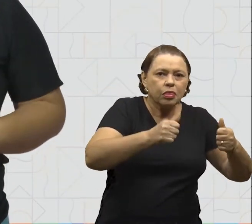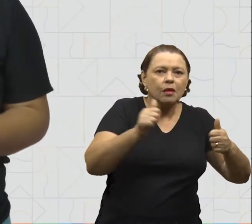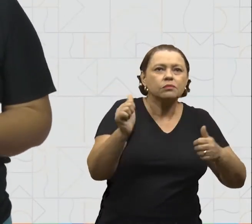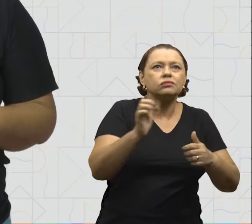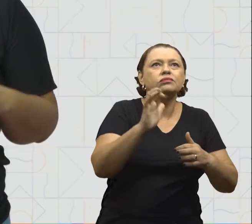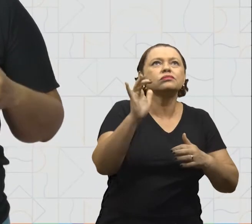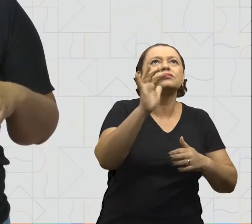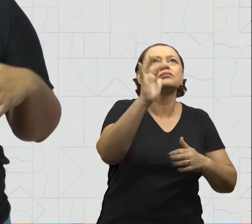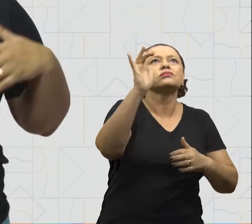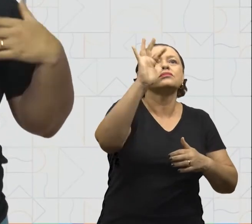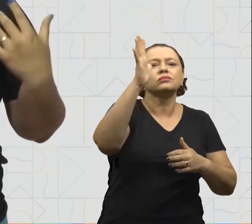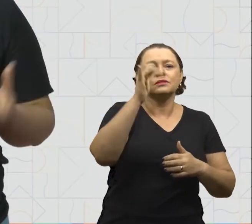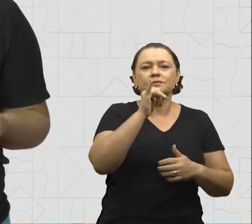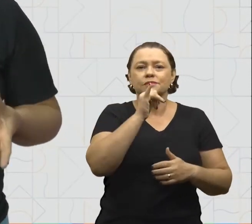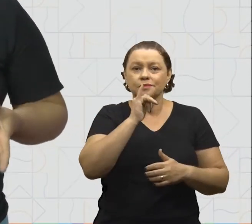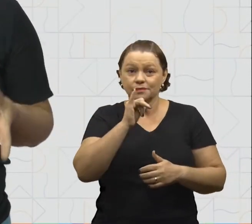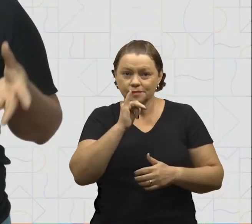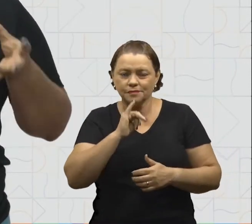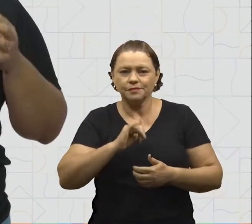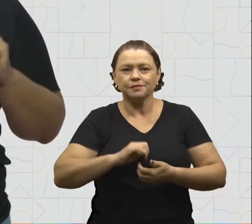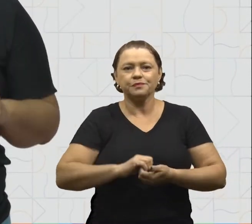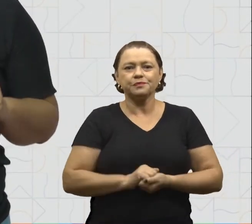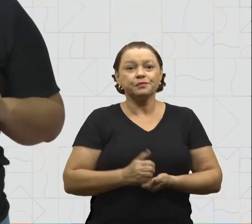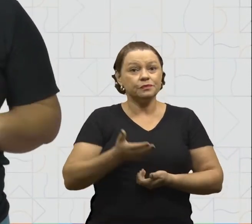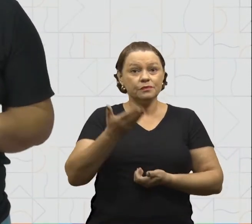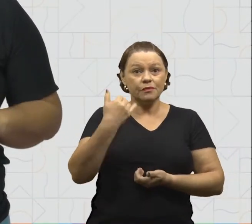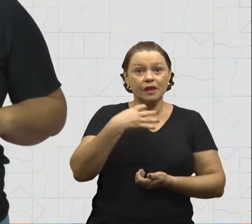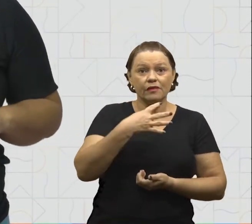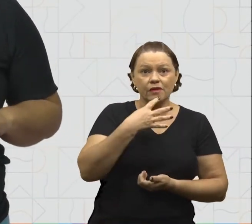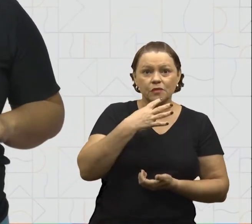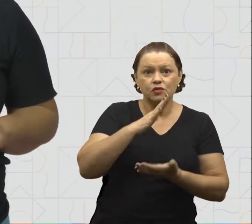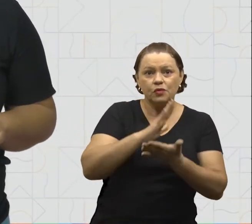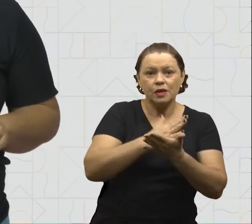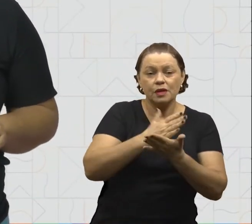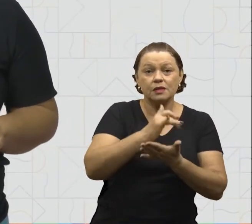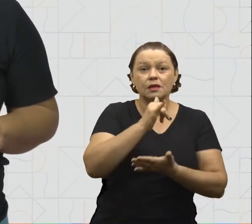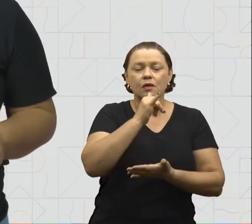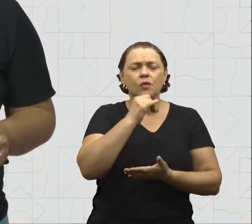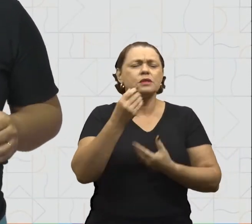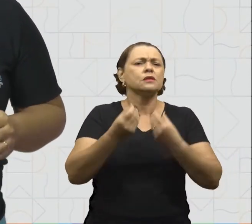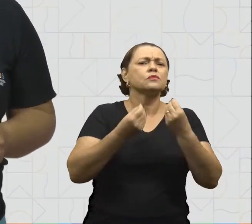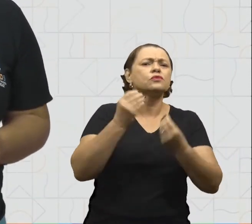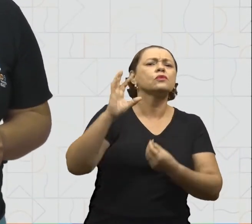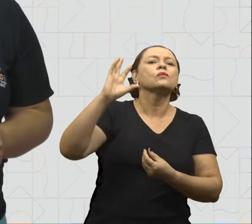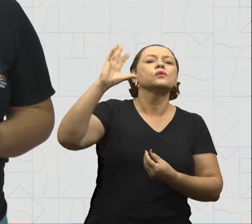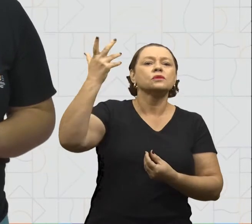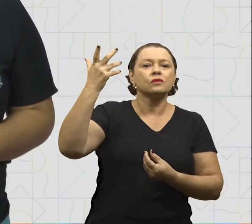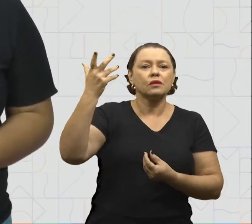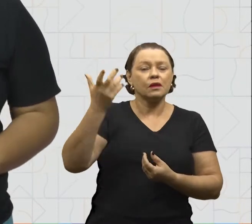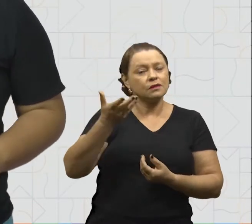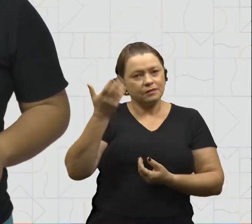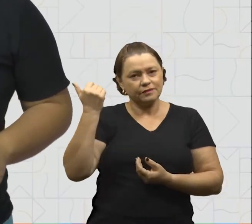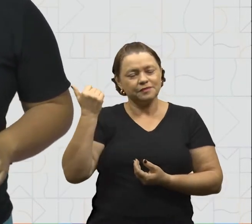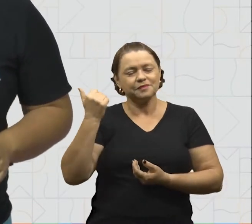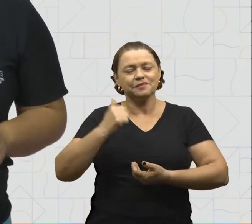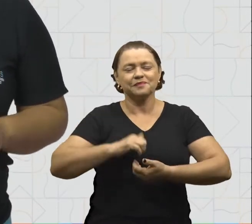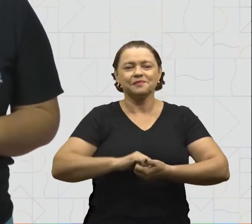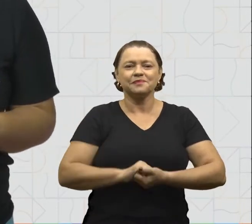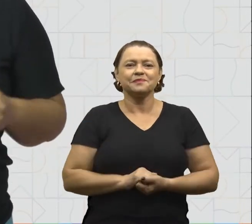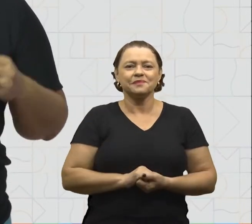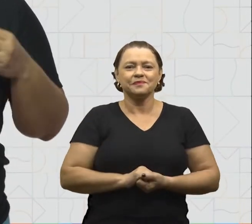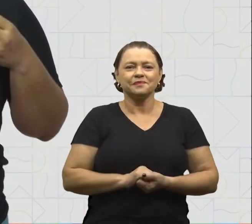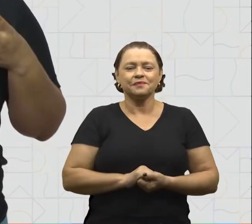Vamos conhecer alguns exemplos de quando isso acontece no nosso dia a dia? Vamos lá?